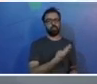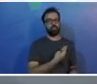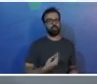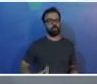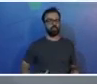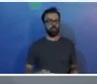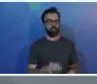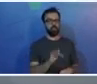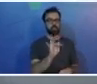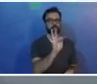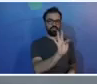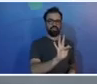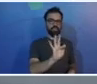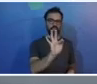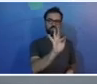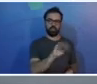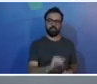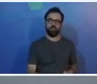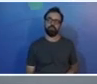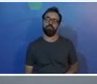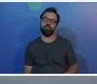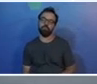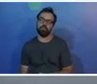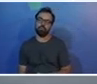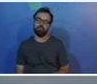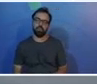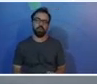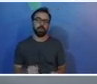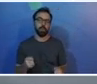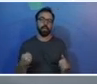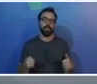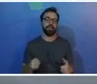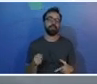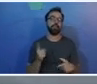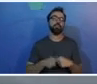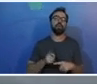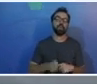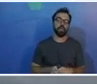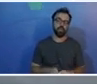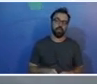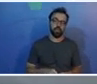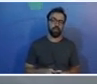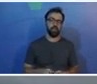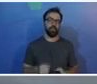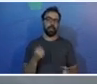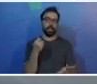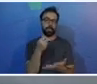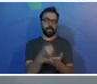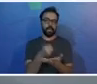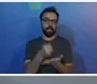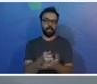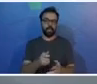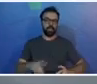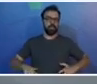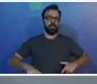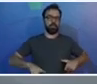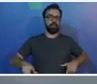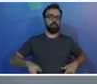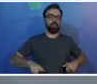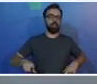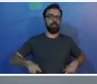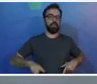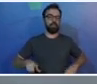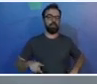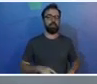fazer os hospitais, para fazer escolas ou reformar, para pagar os funcionários públicos, esses funcionários